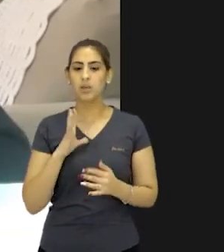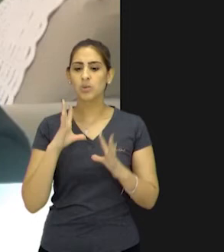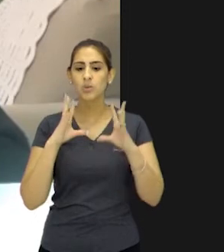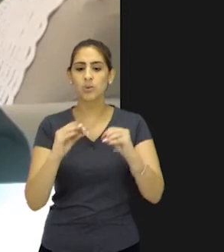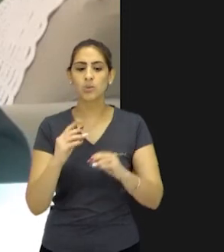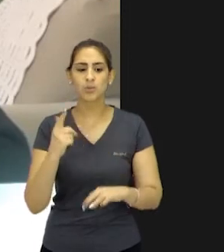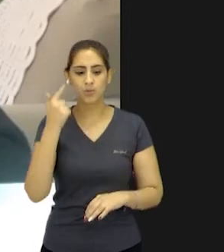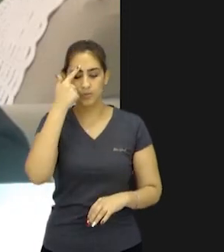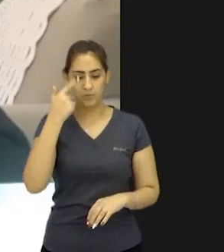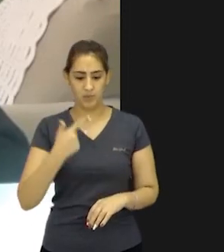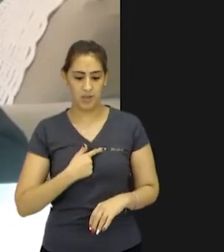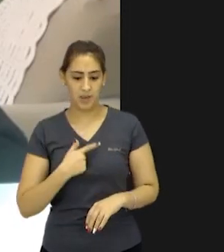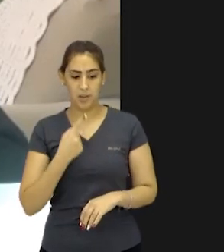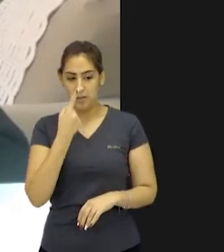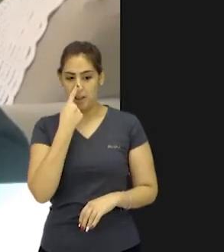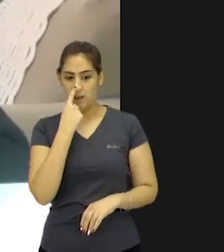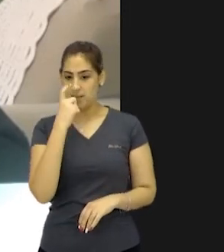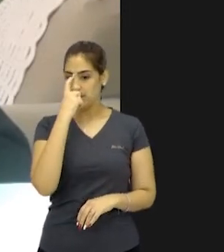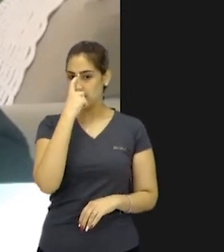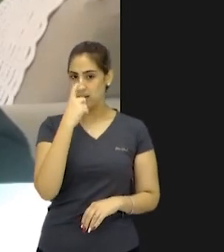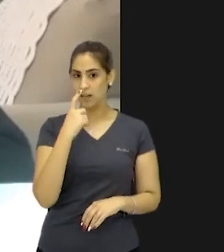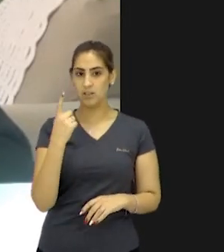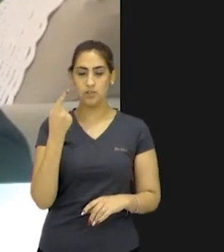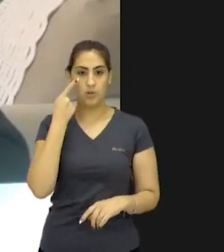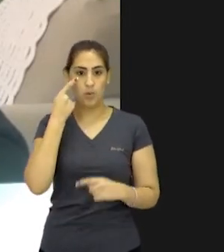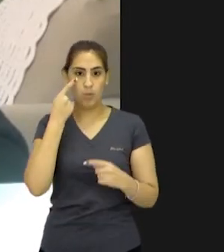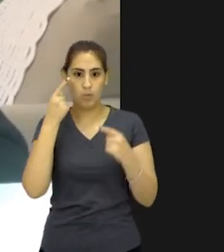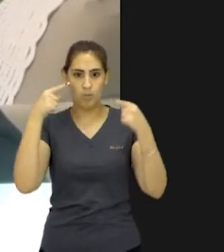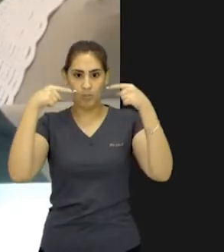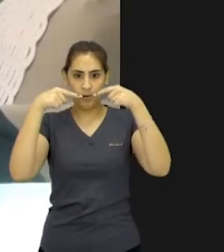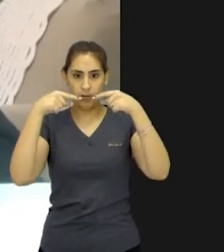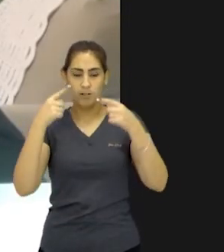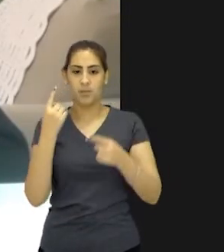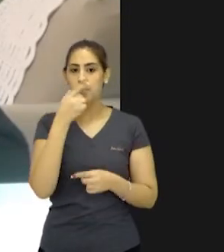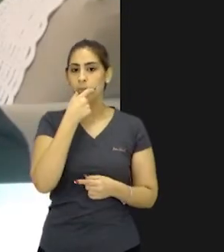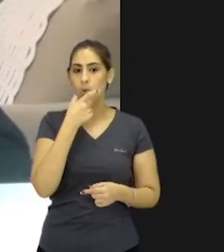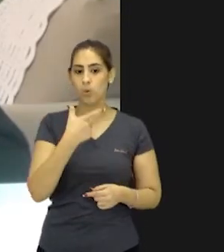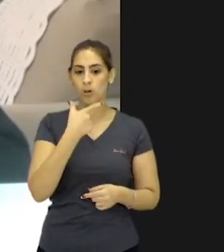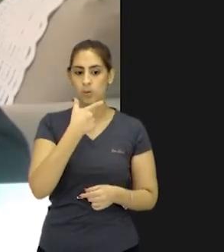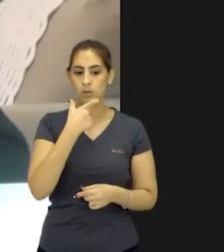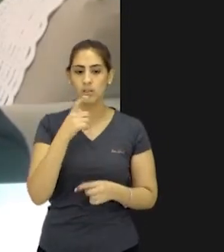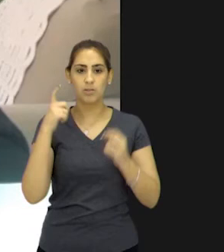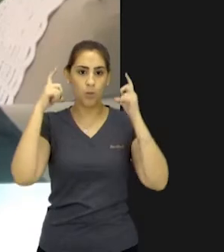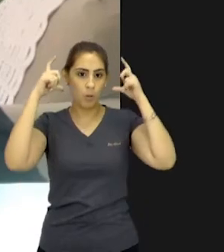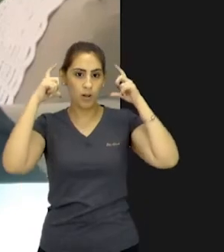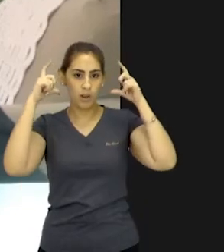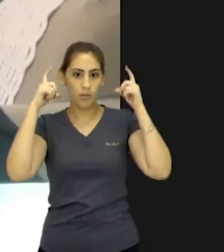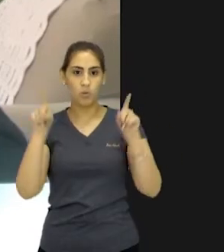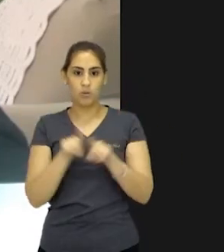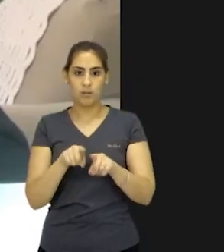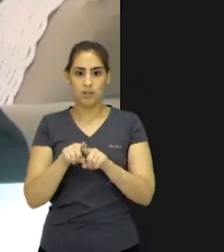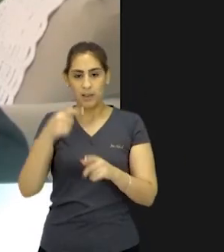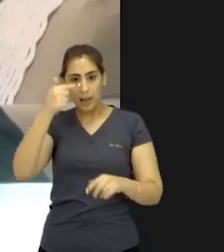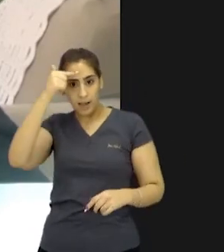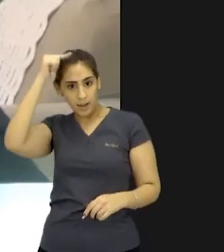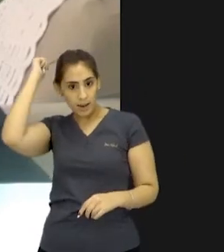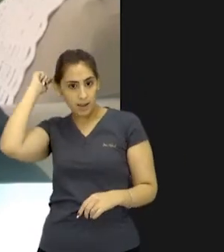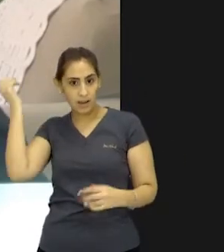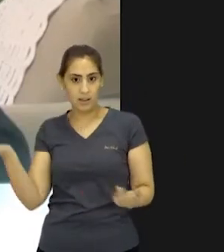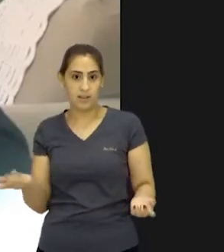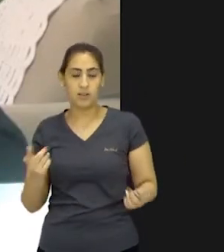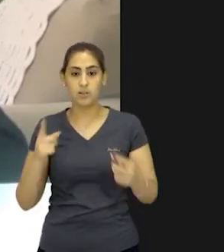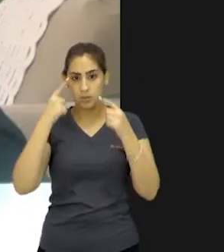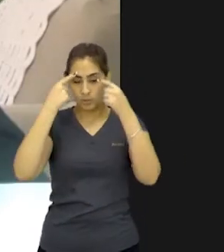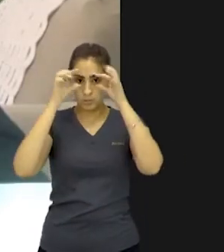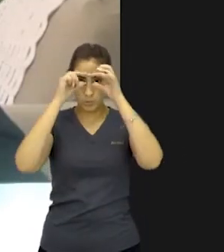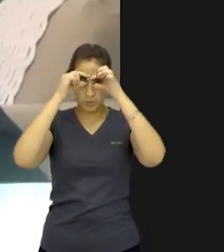olho grande, nariz torto, grande, bocona, orelhudo, careca,